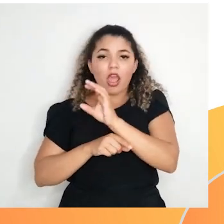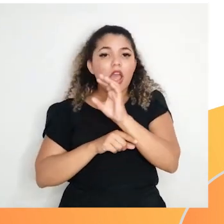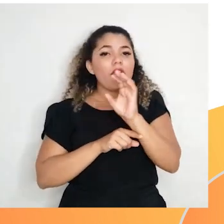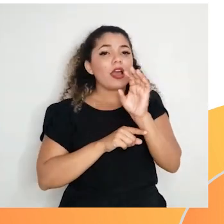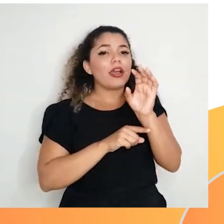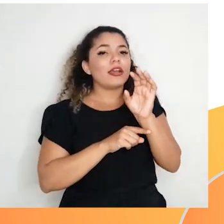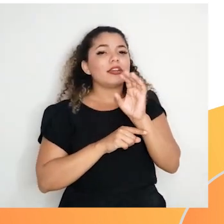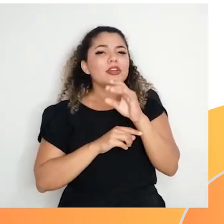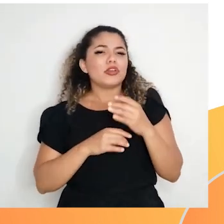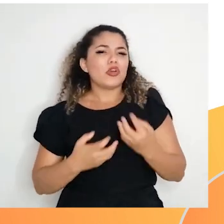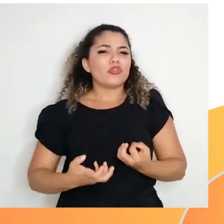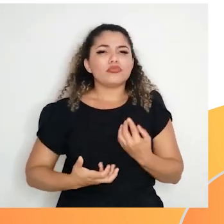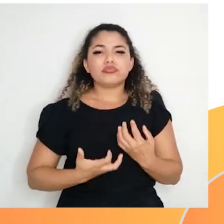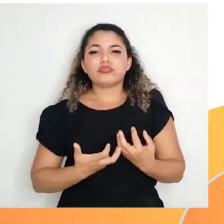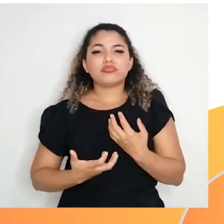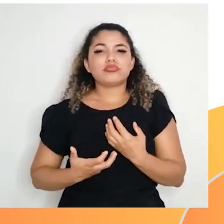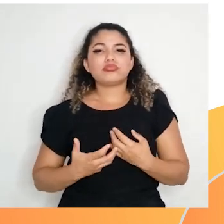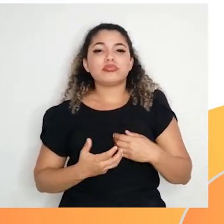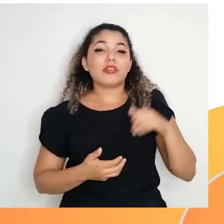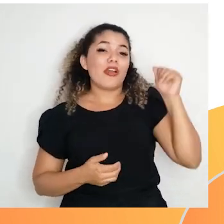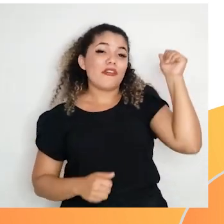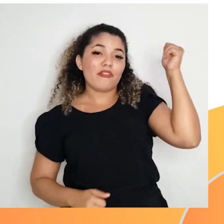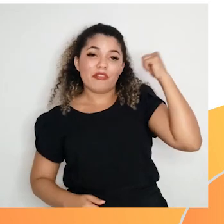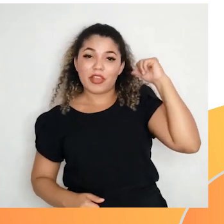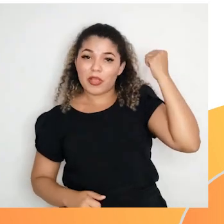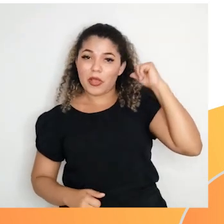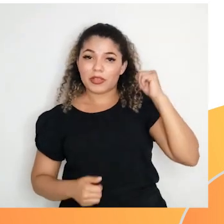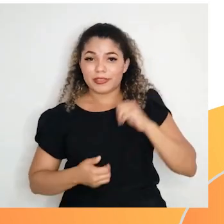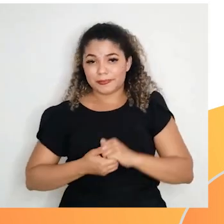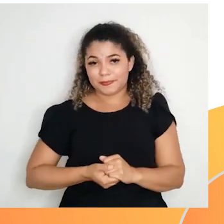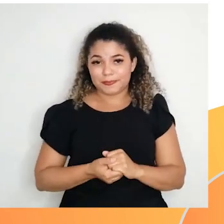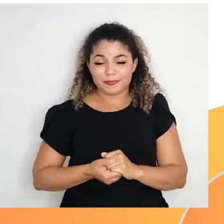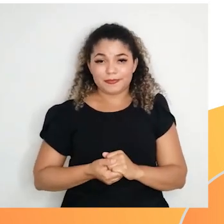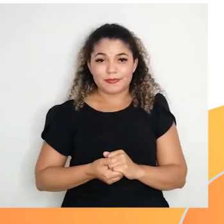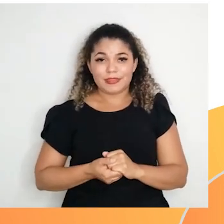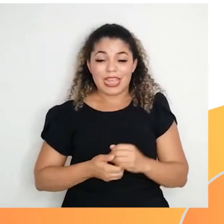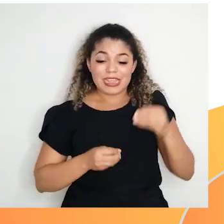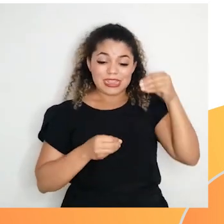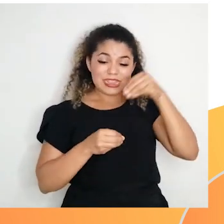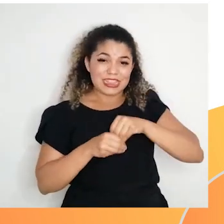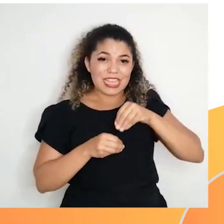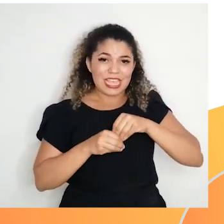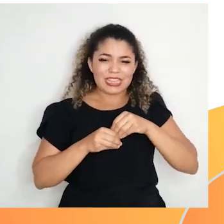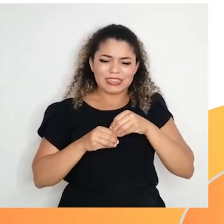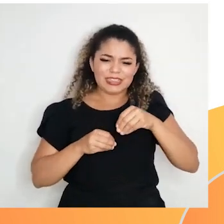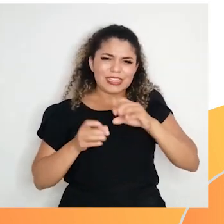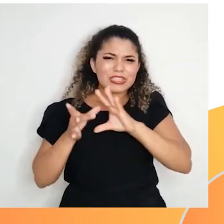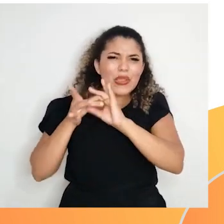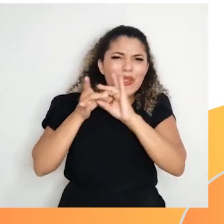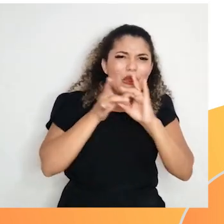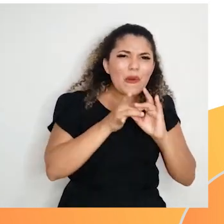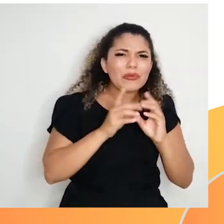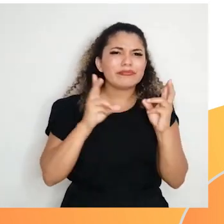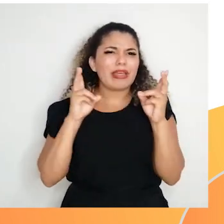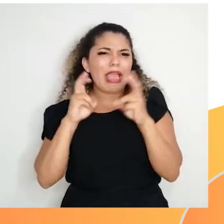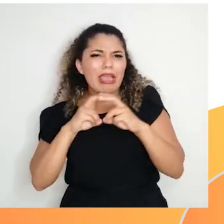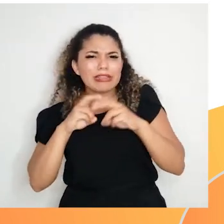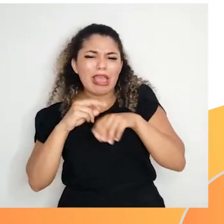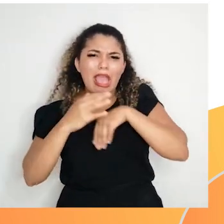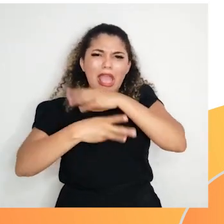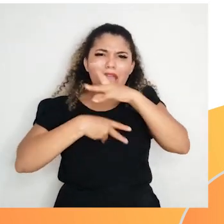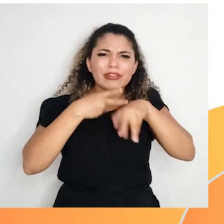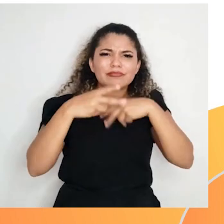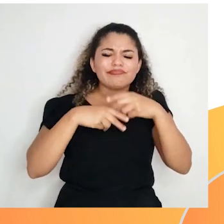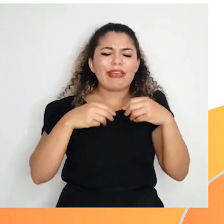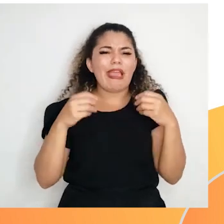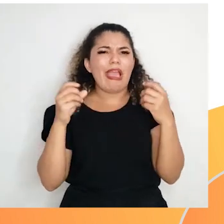girassóis ardentes de Van Gogh. E dentro desse cenário, dentro desse